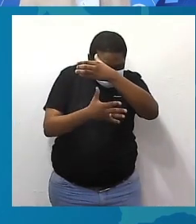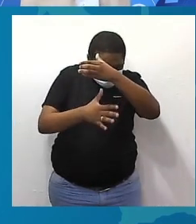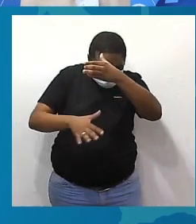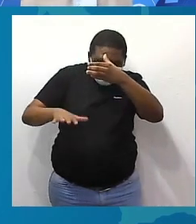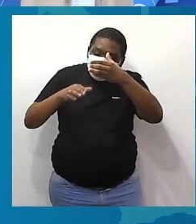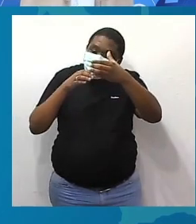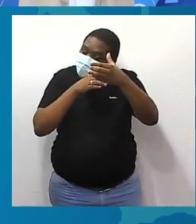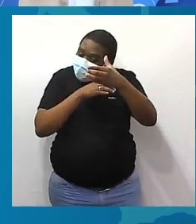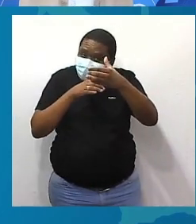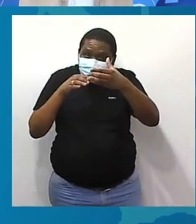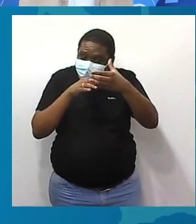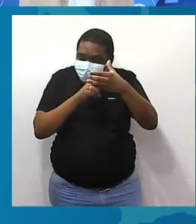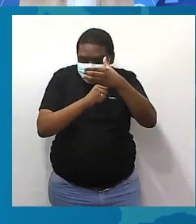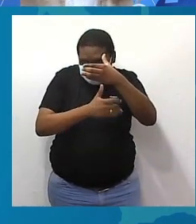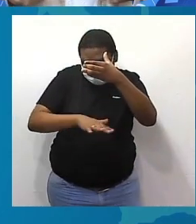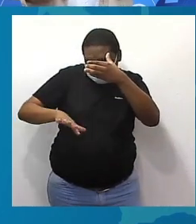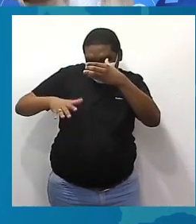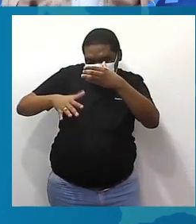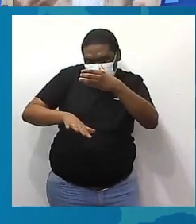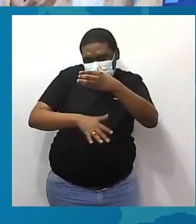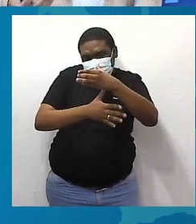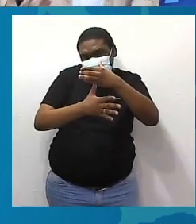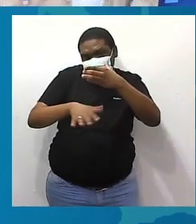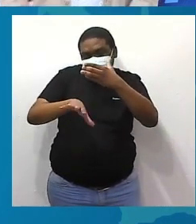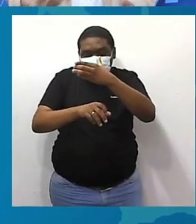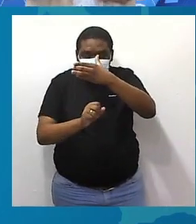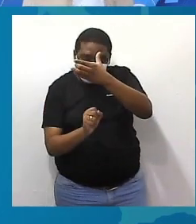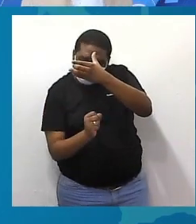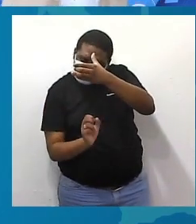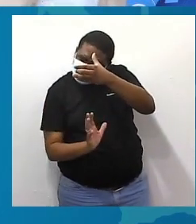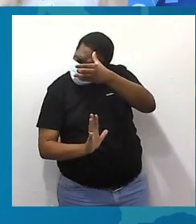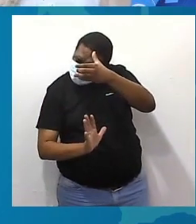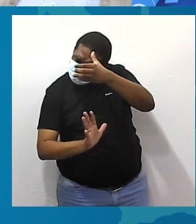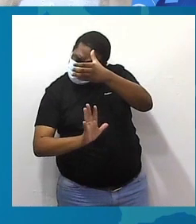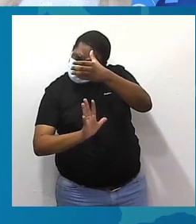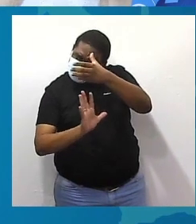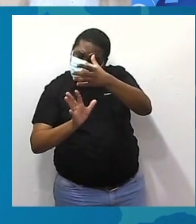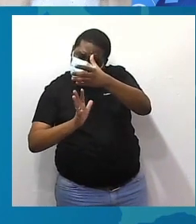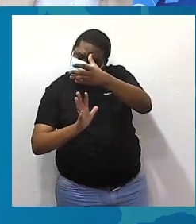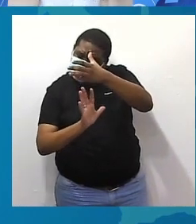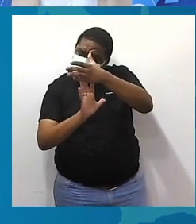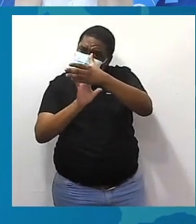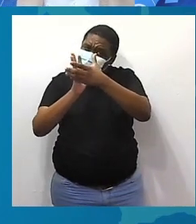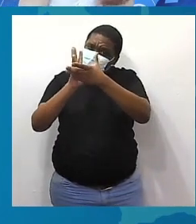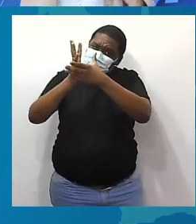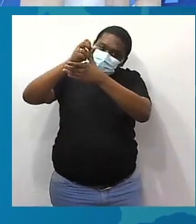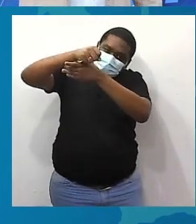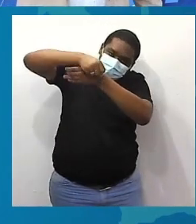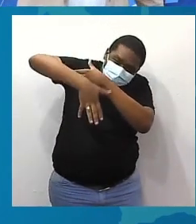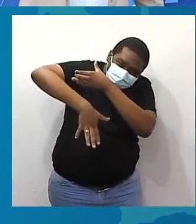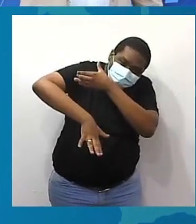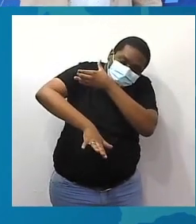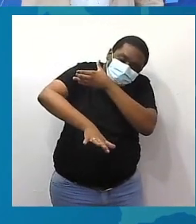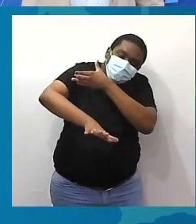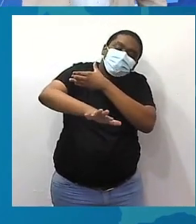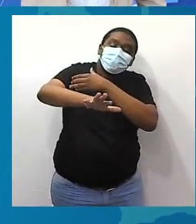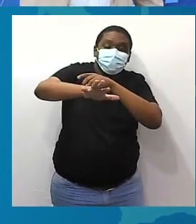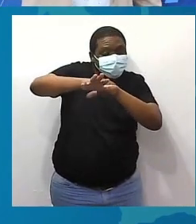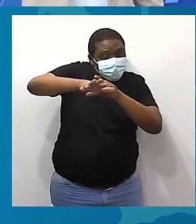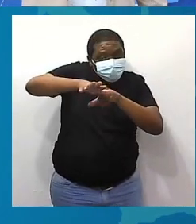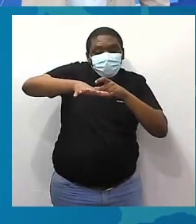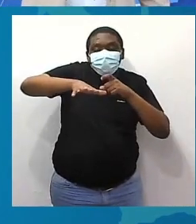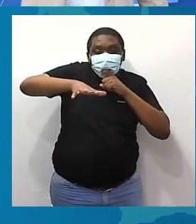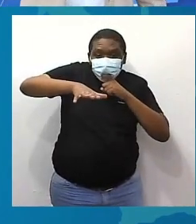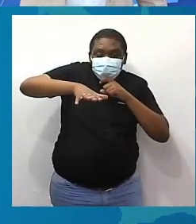seja, resfriando, né? Ele saiu ali do vulcão, né, que estava em erupção, né? Vai formar o que a gente chama de